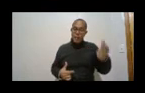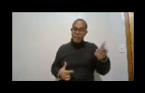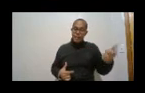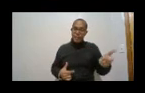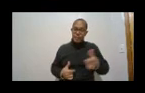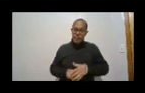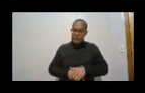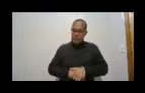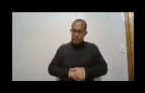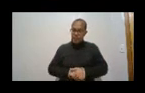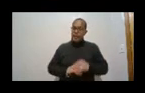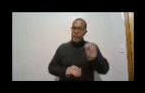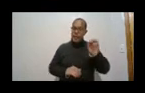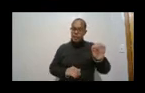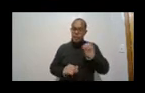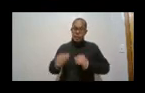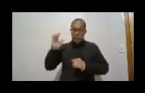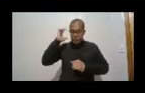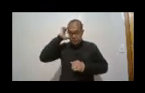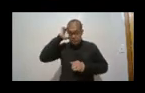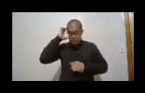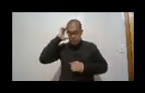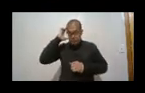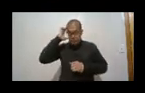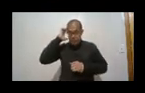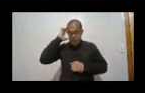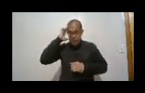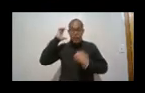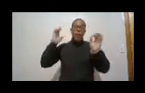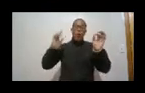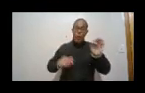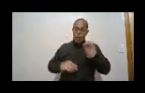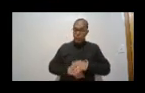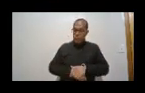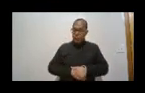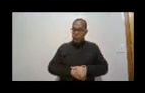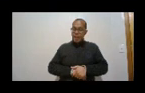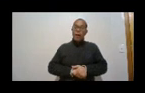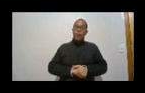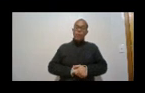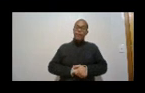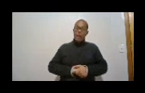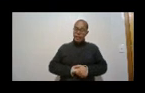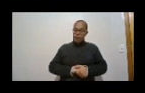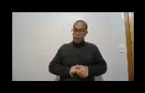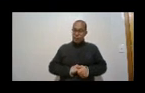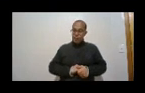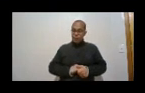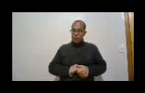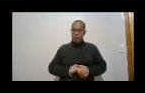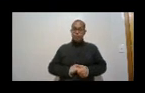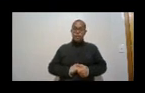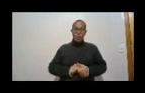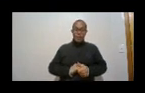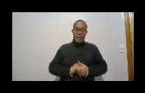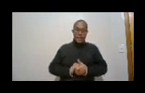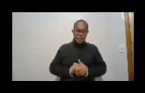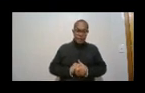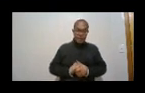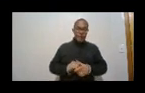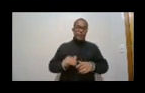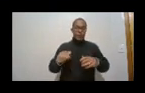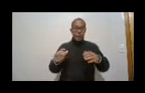começar a atuar também, por exemplo, a nível cardíaco, vai atuar nos receptores beta 1, E no beta 1, a nível coração, ele